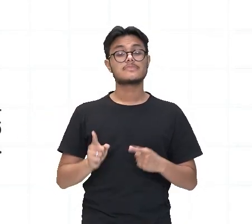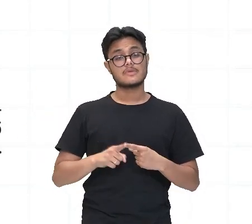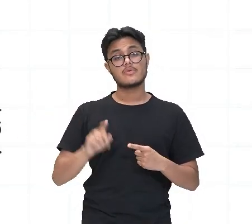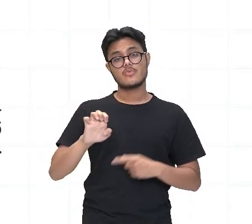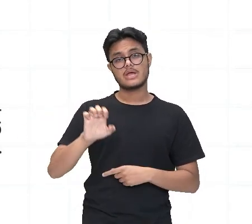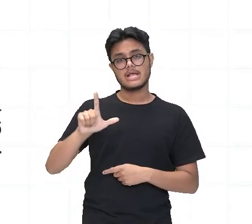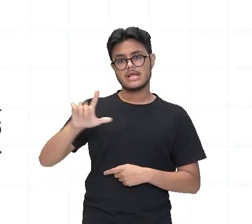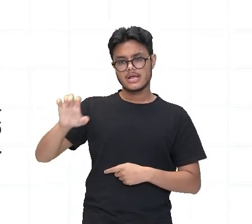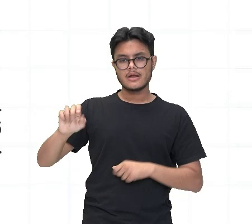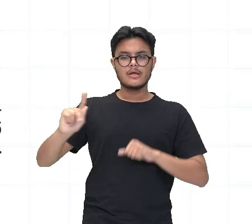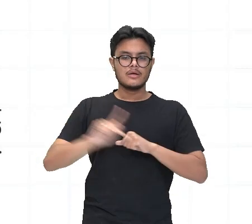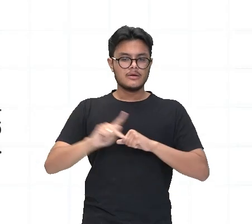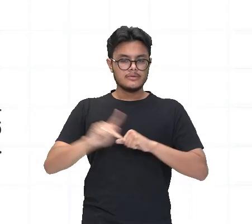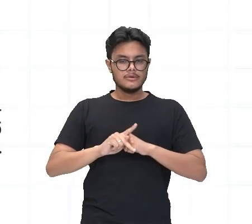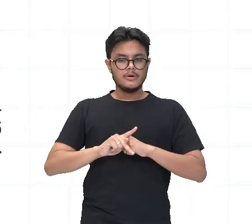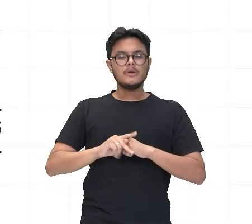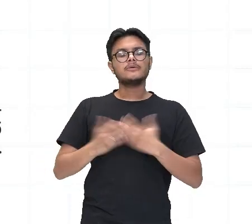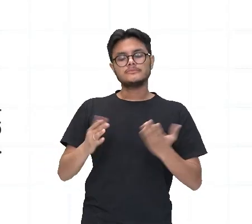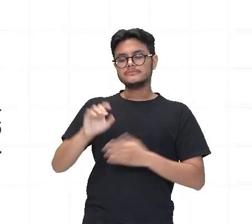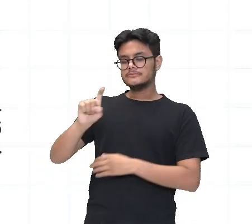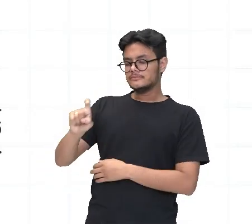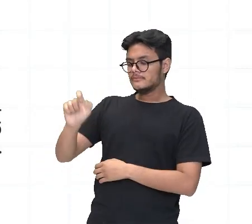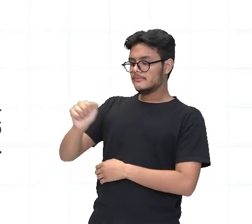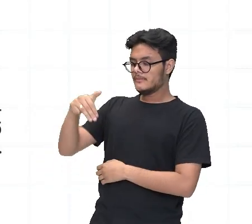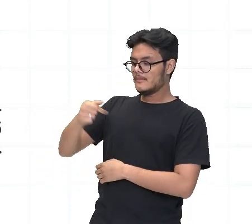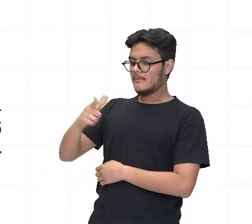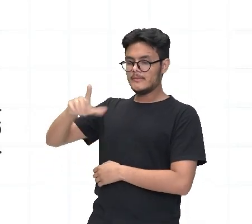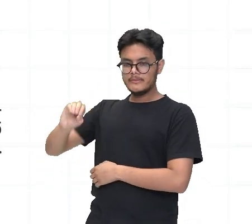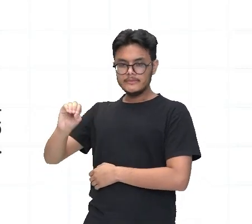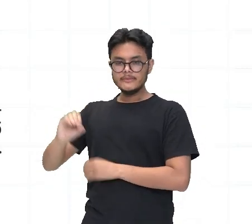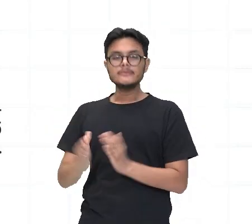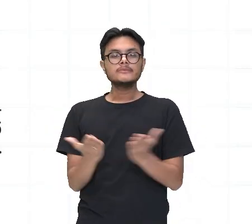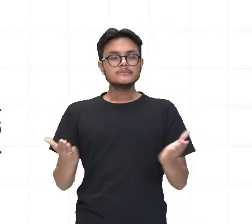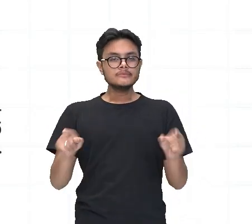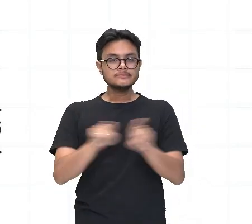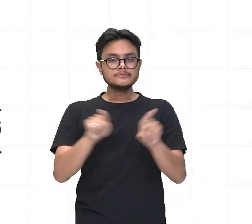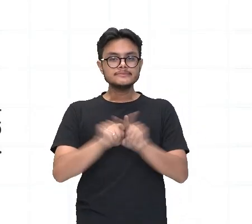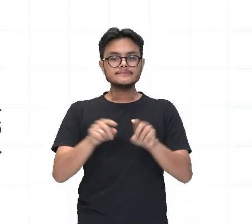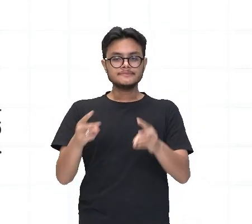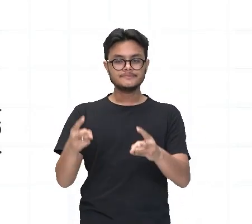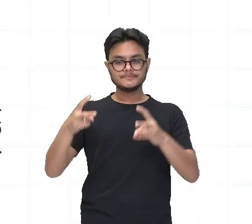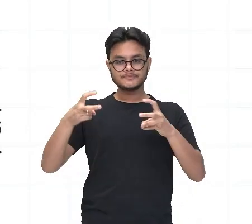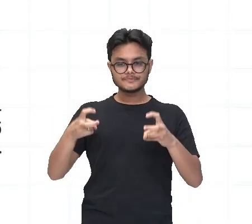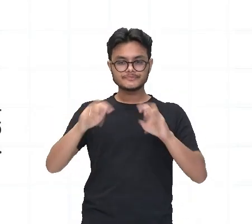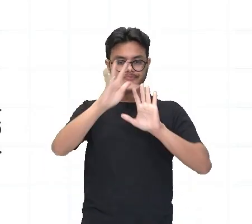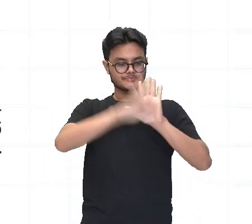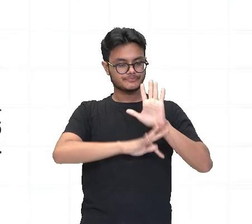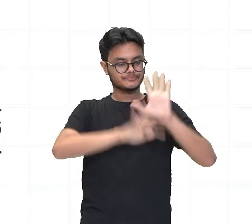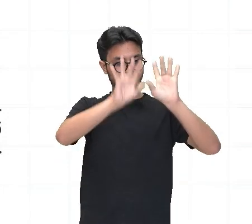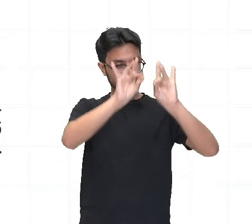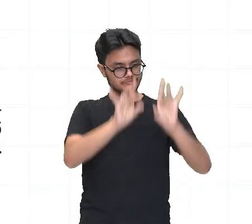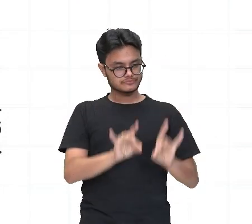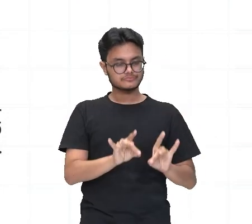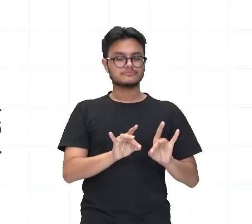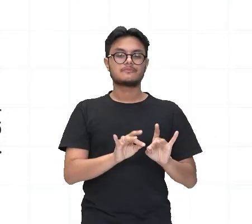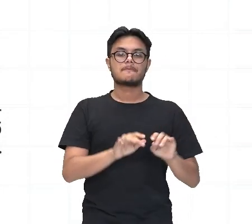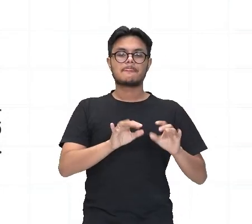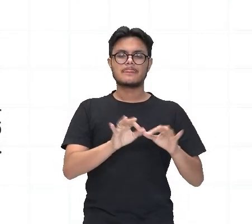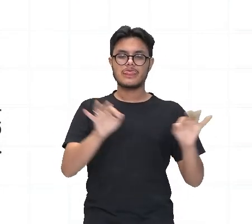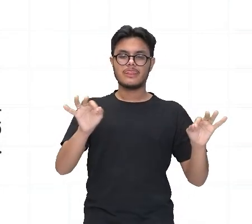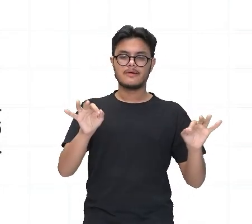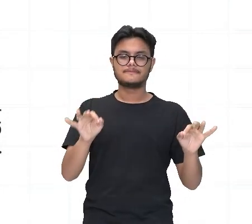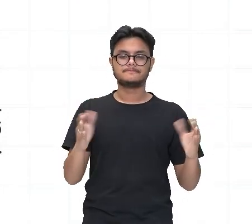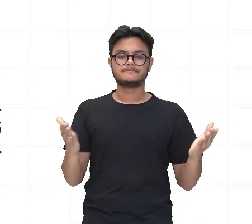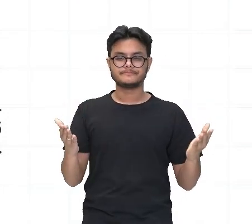guardava. Quem que é o ele? O xamã. Então, notem que num texto mais longo, como foi o caso desse que a gente acabou de